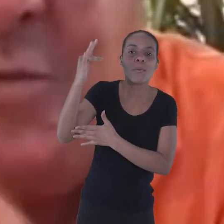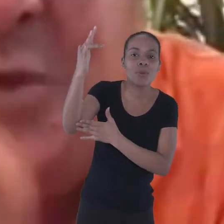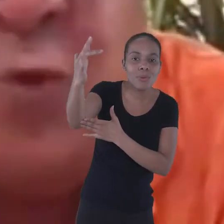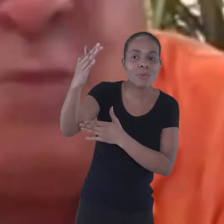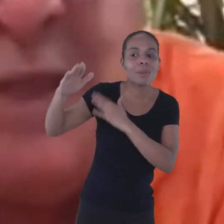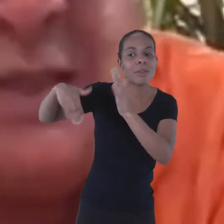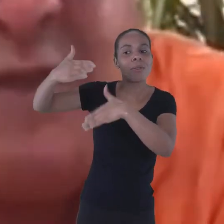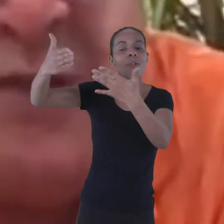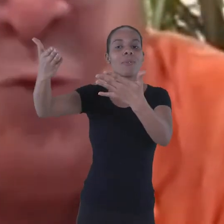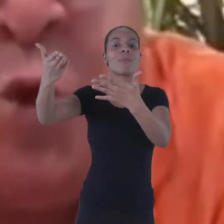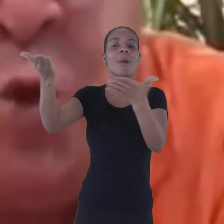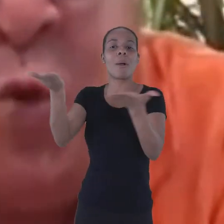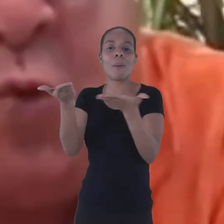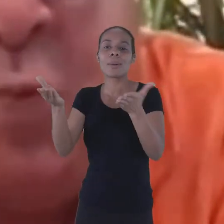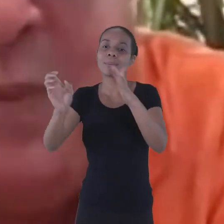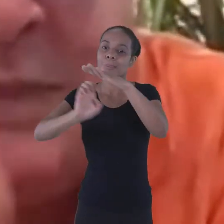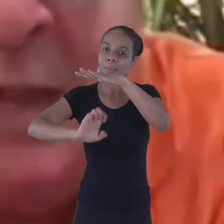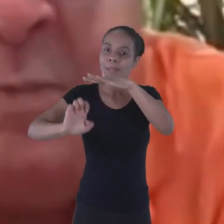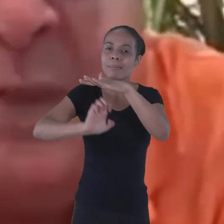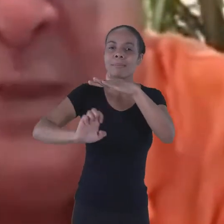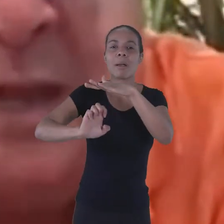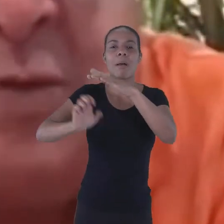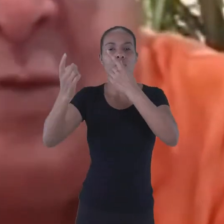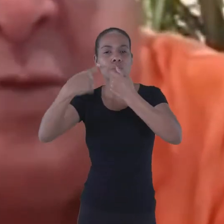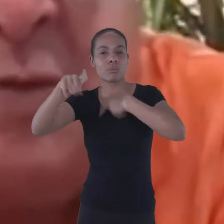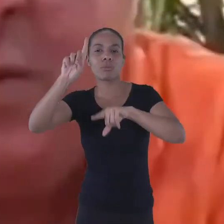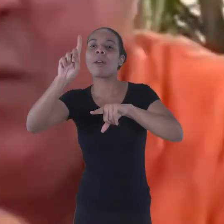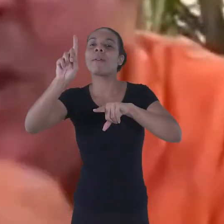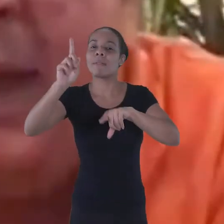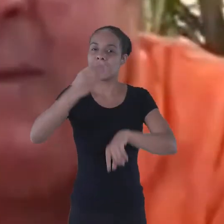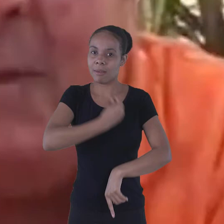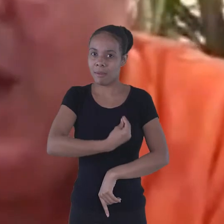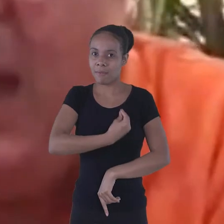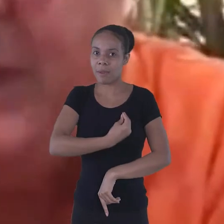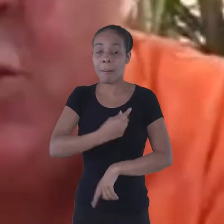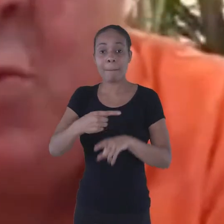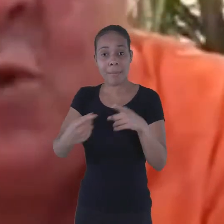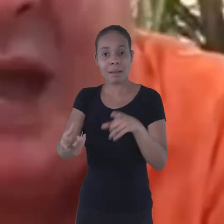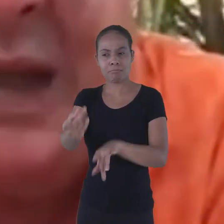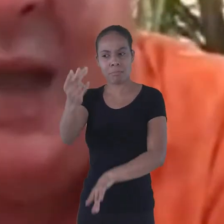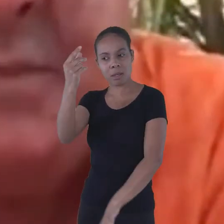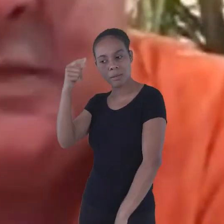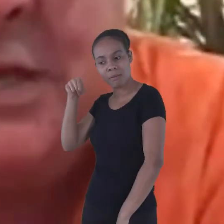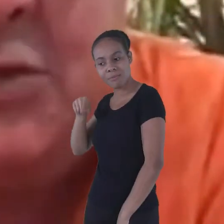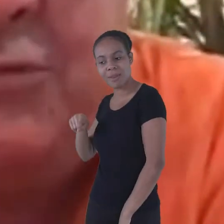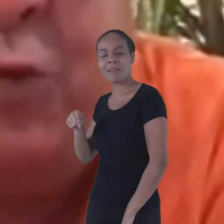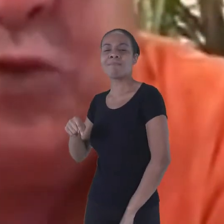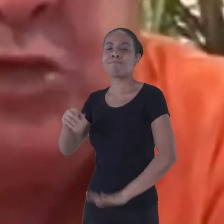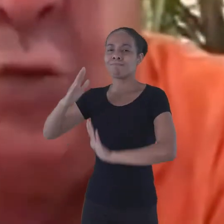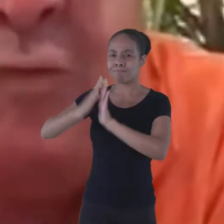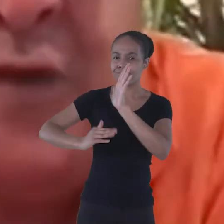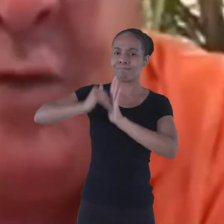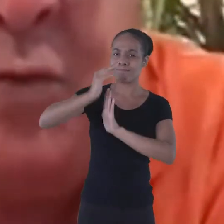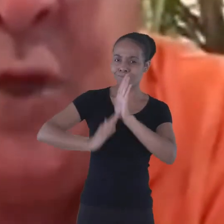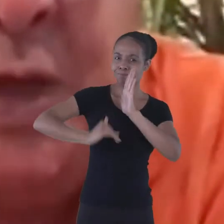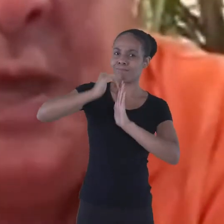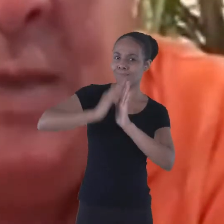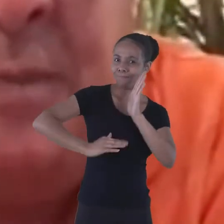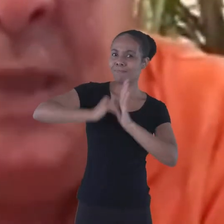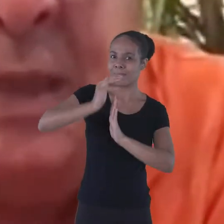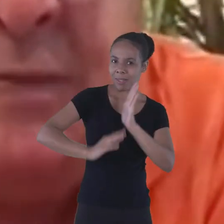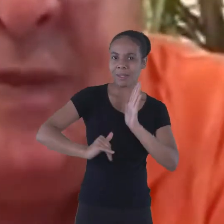dele, ele começou a pintar feito um louco, pintando. Assim como o Kaká me incentivou, o Cirão